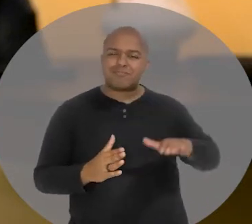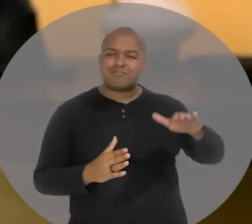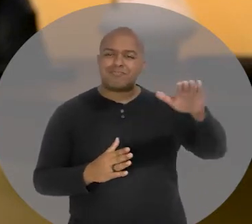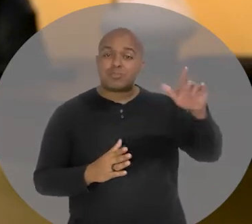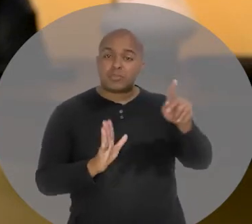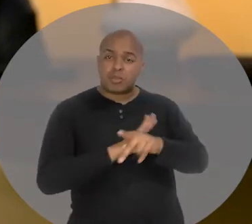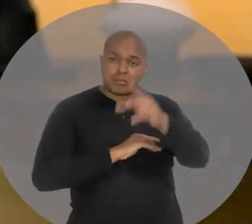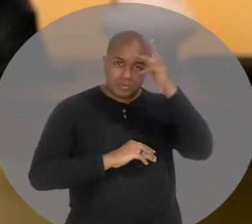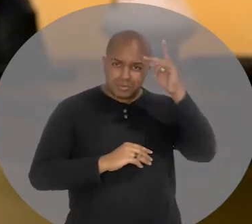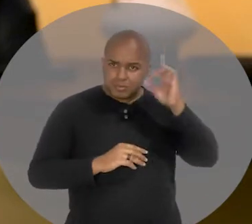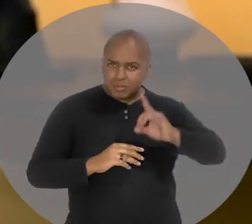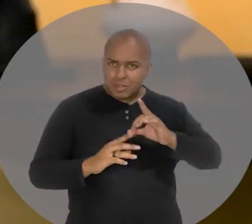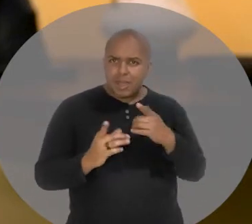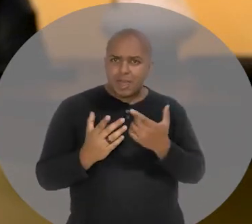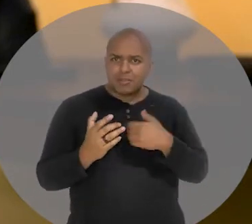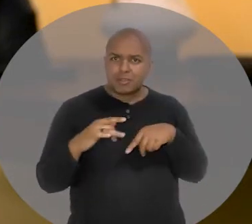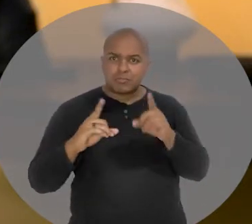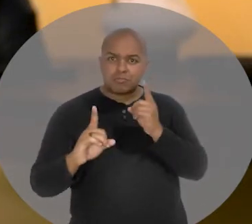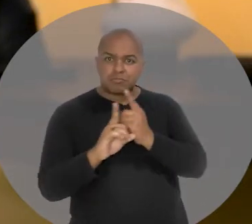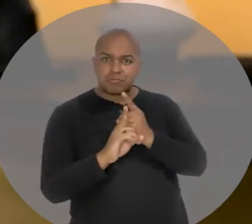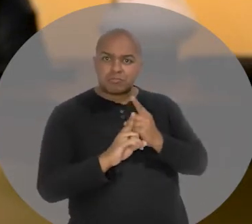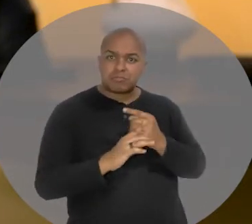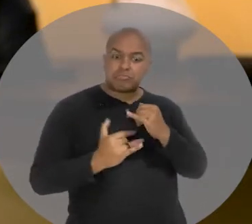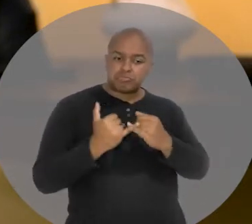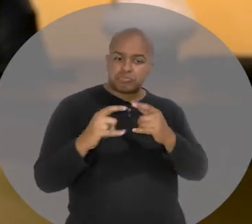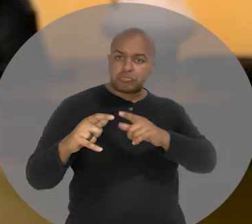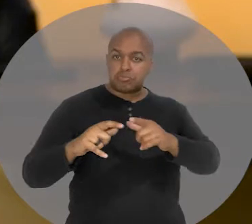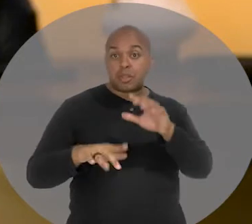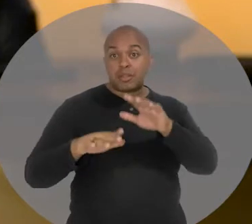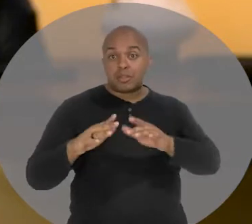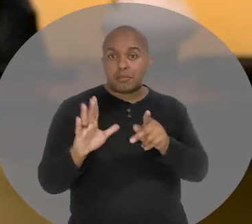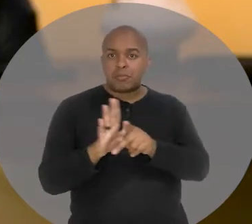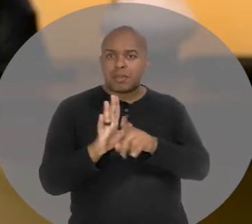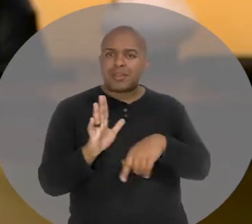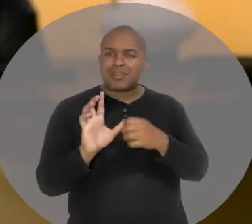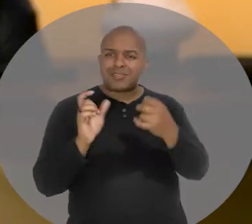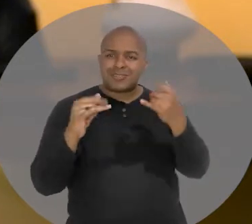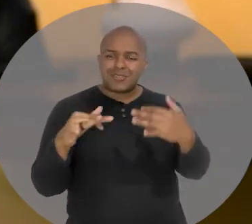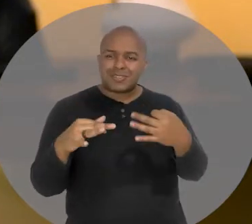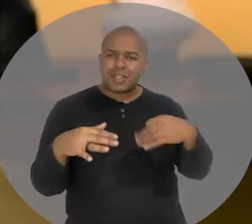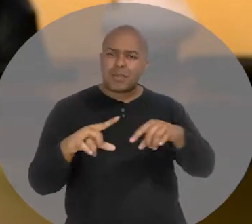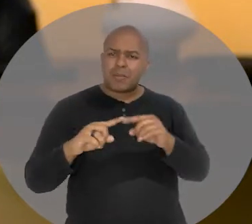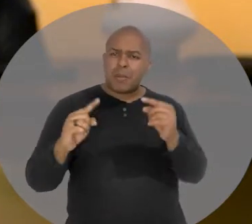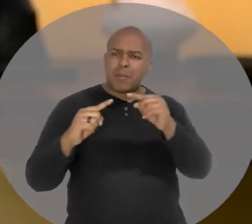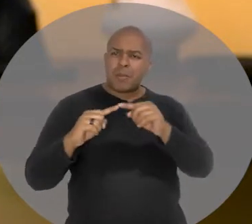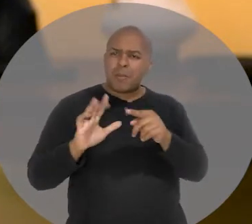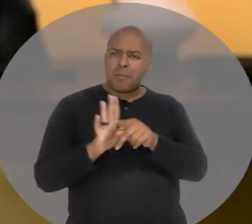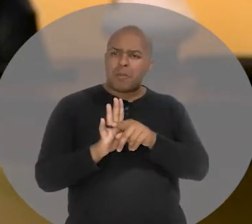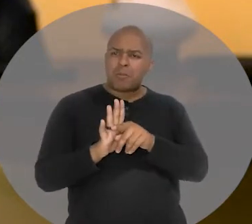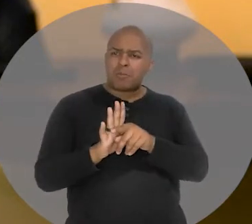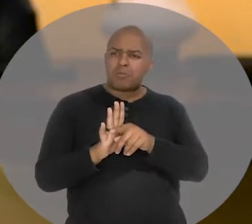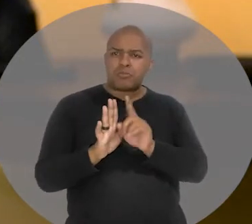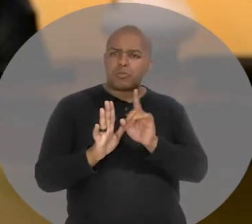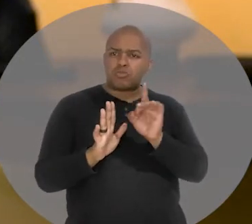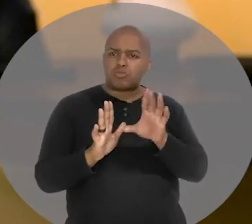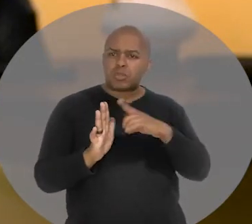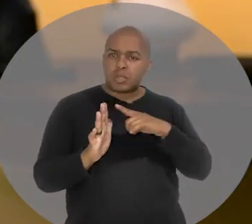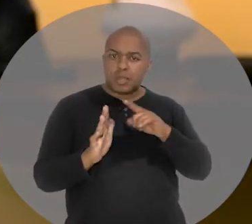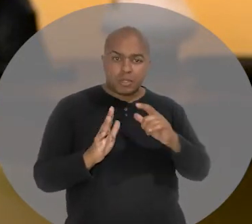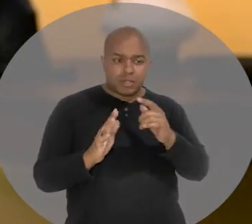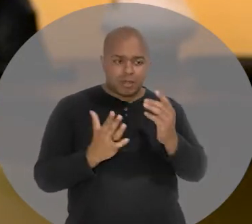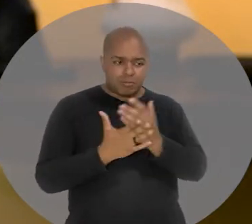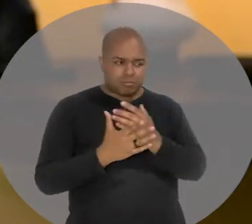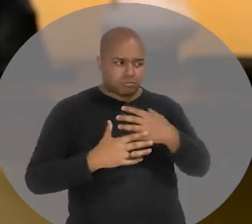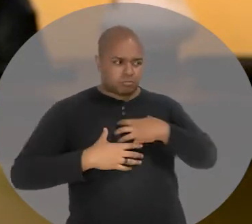com deficiência vão se identificando a esses lugares muitas vezes, que é o que ela coloca, fazendo com que não só tenhamos reações por parte